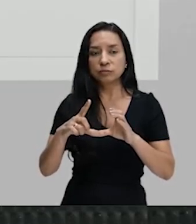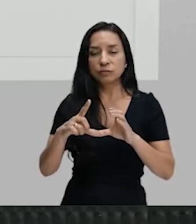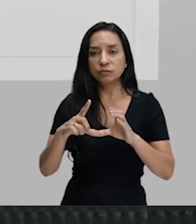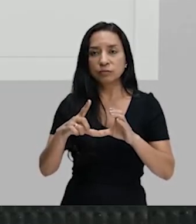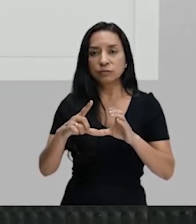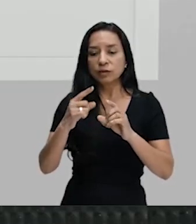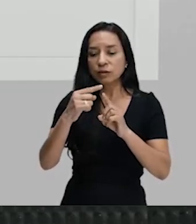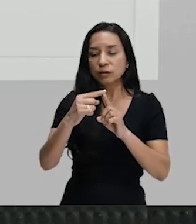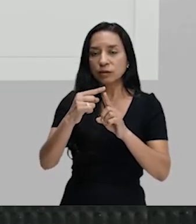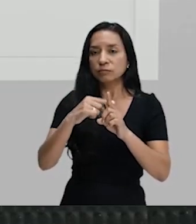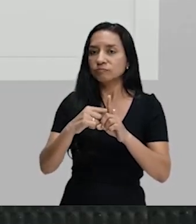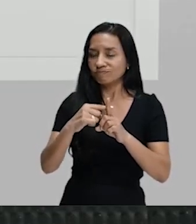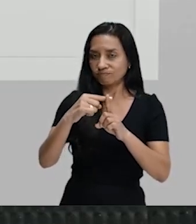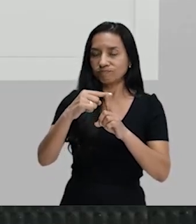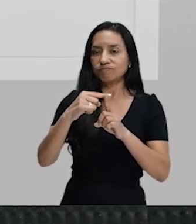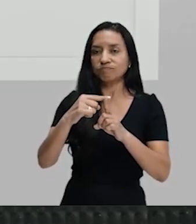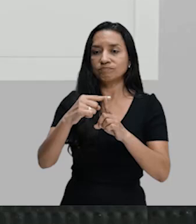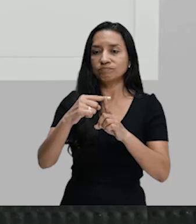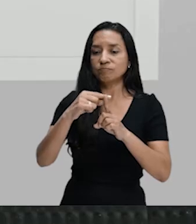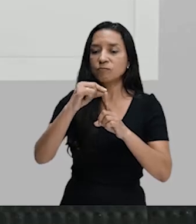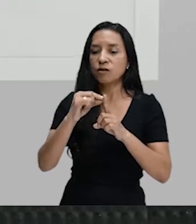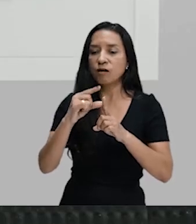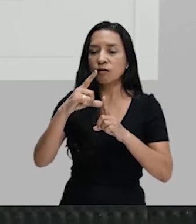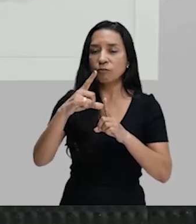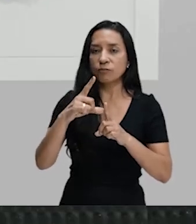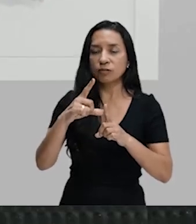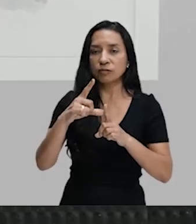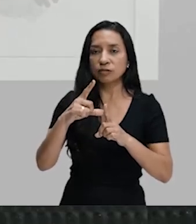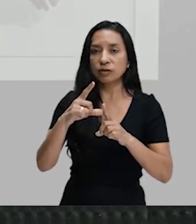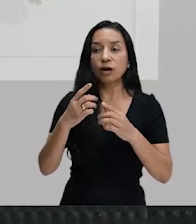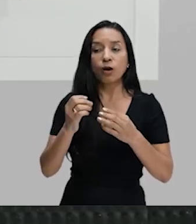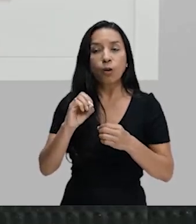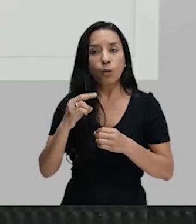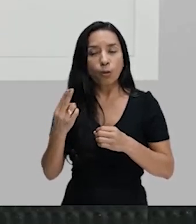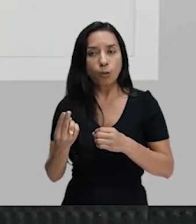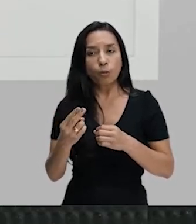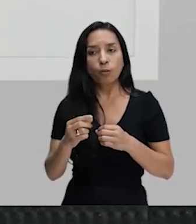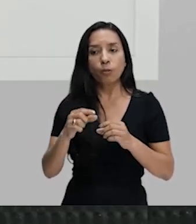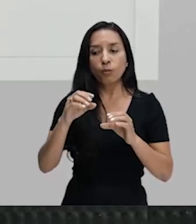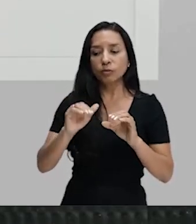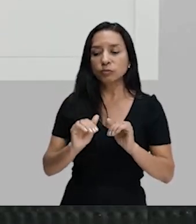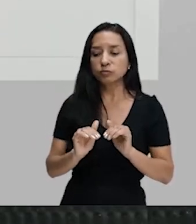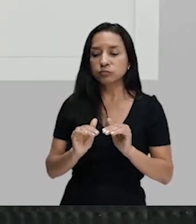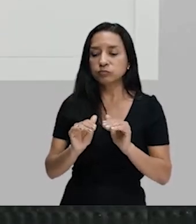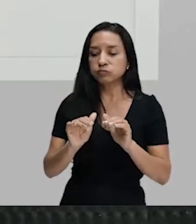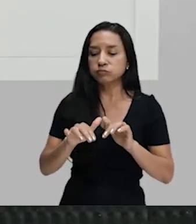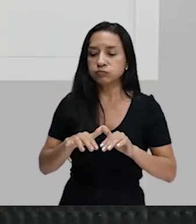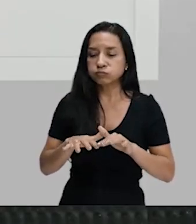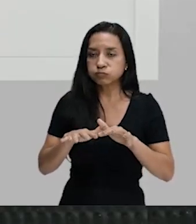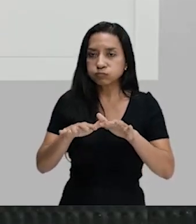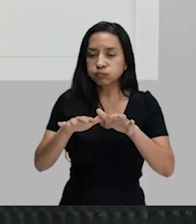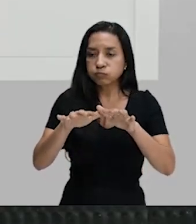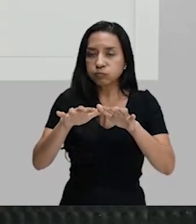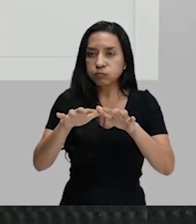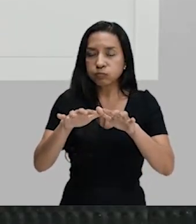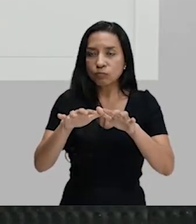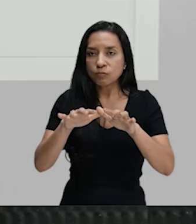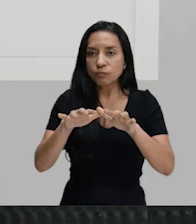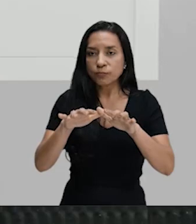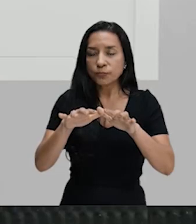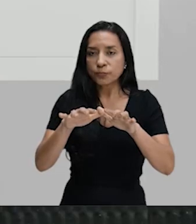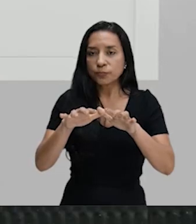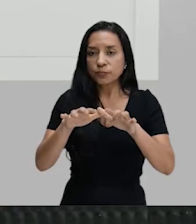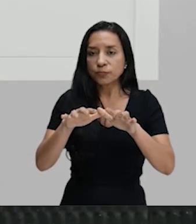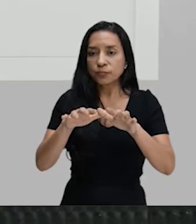aumenta, a temperatura também aumenta. Ou seja, quando o gás ele sofre trabalho, ele está sendo comprimido, há